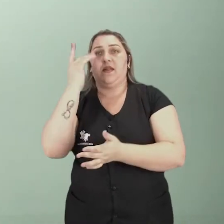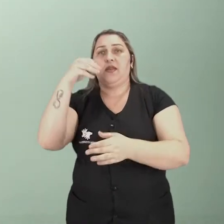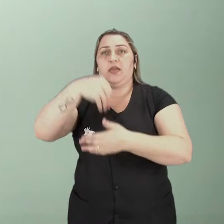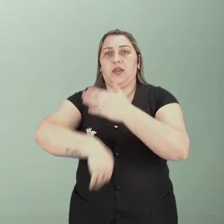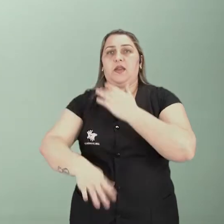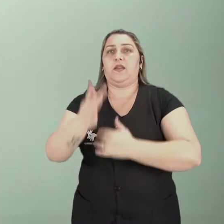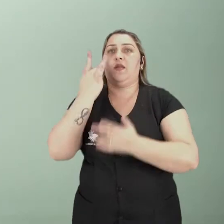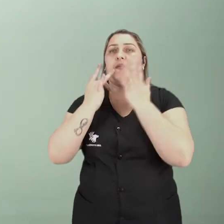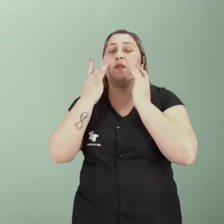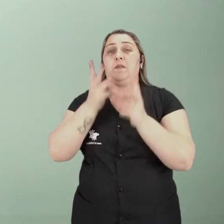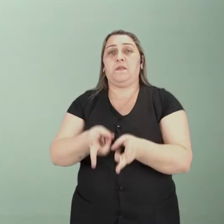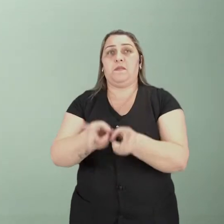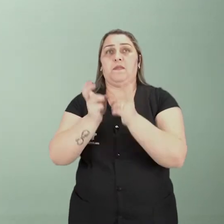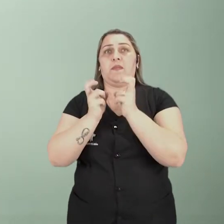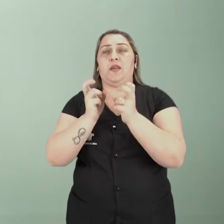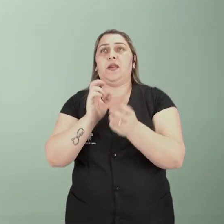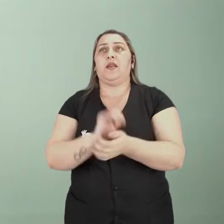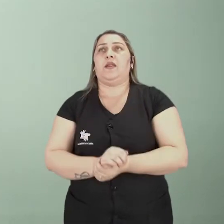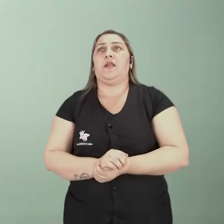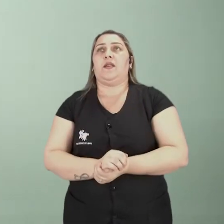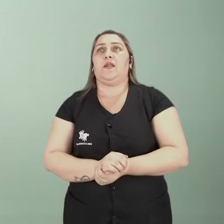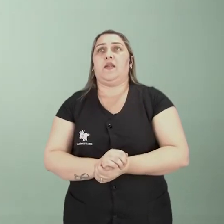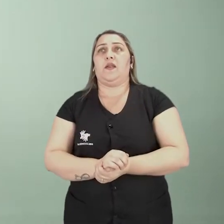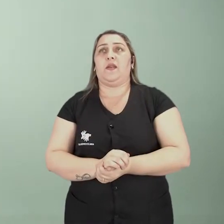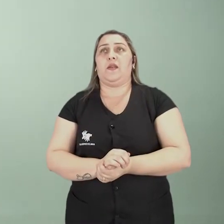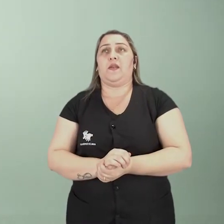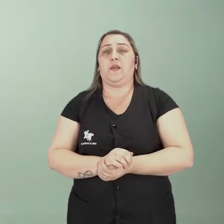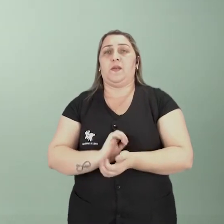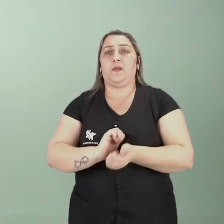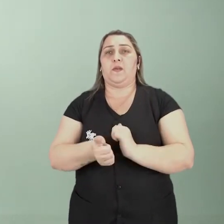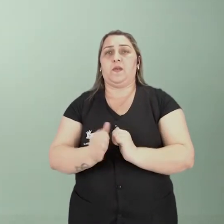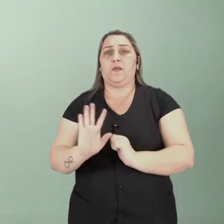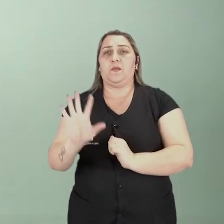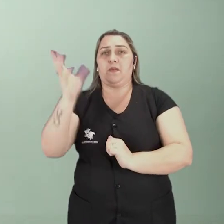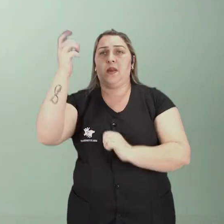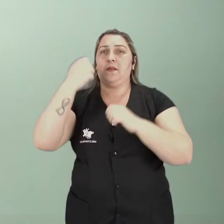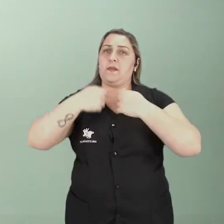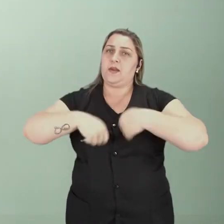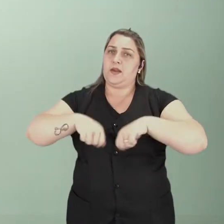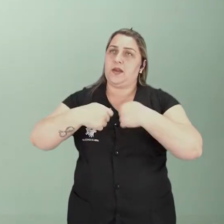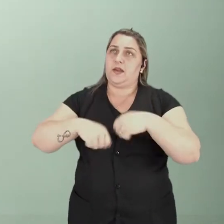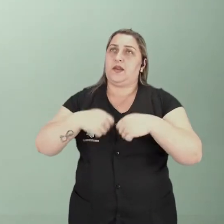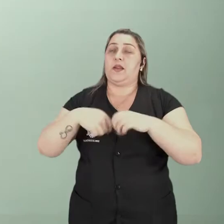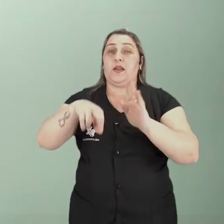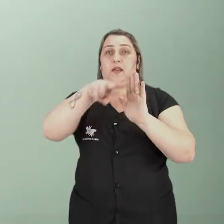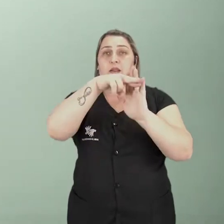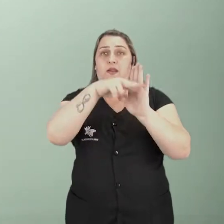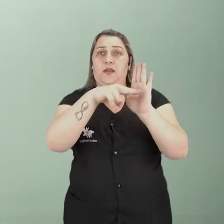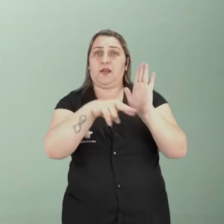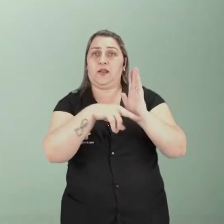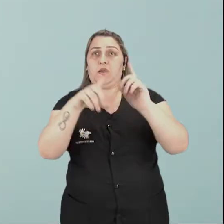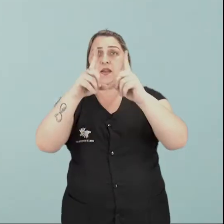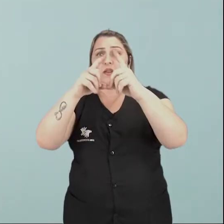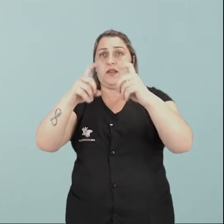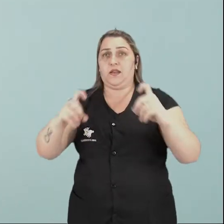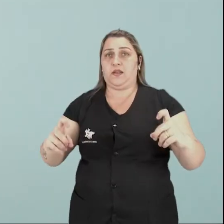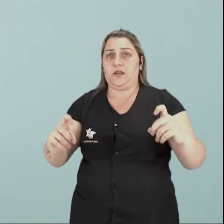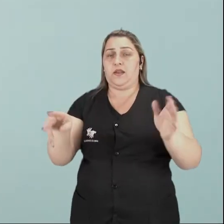teatro. Percebemos que para que esses jogos aconteçam, precisa-se de regras